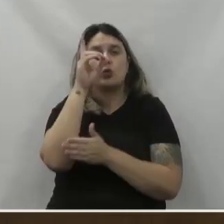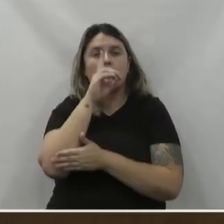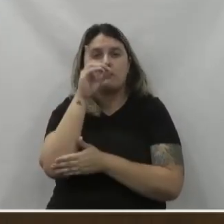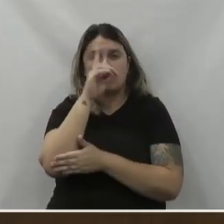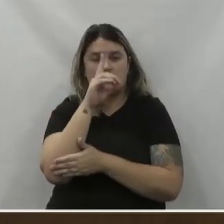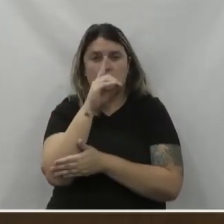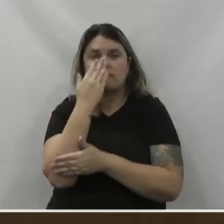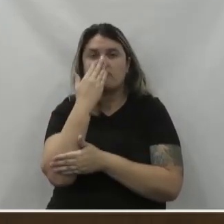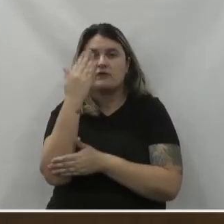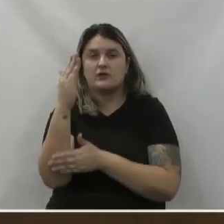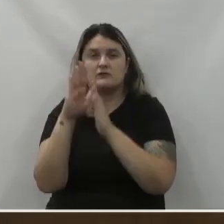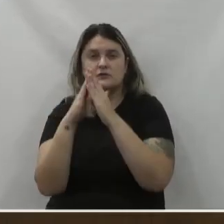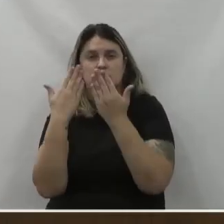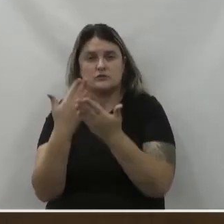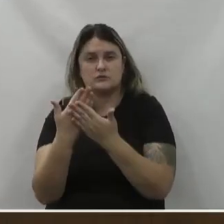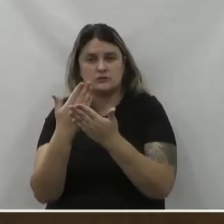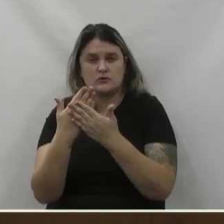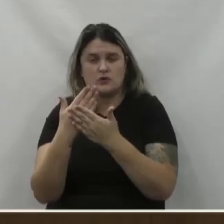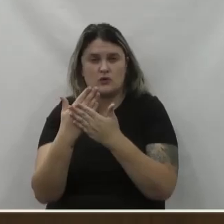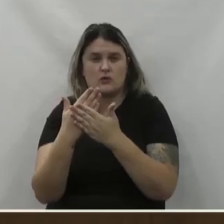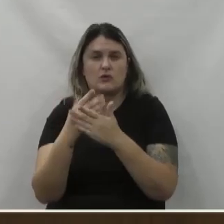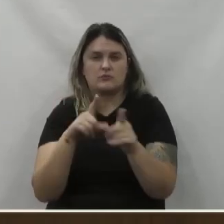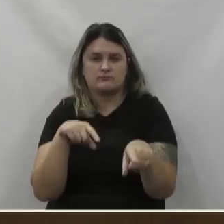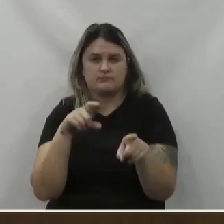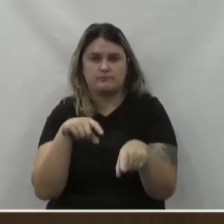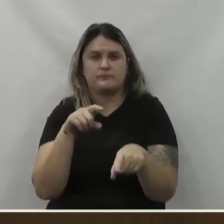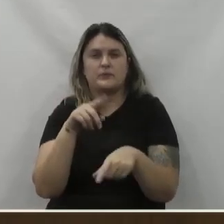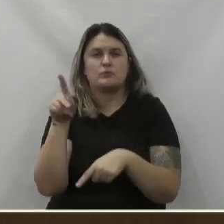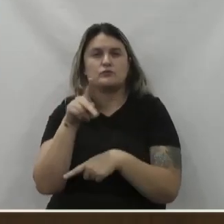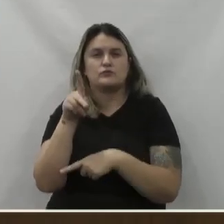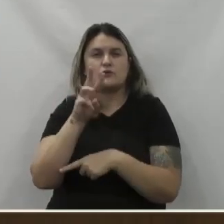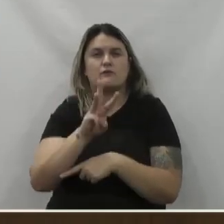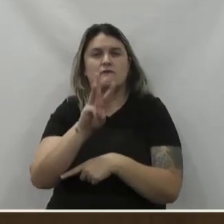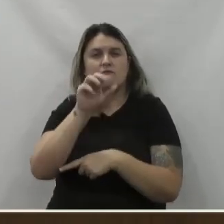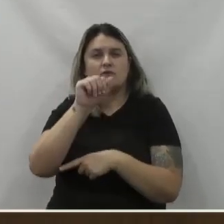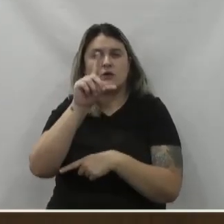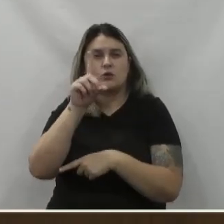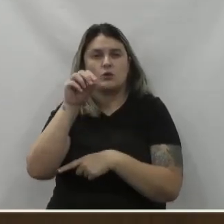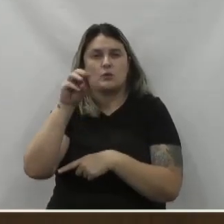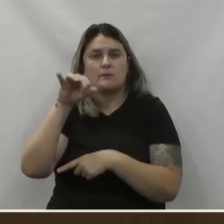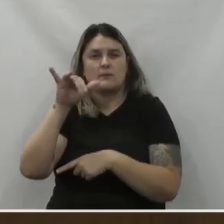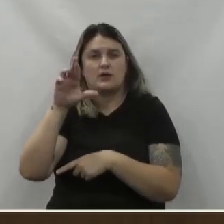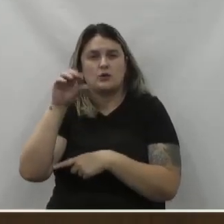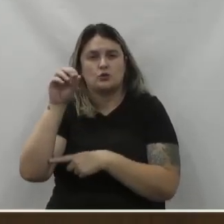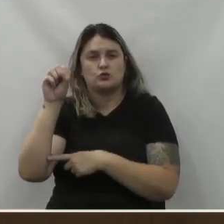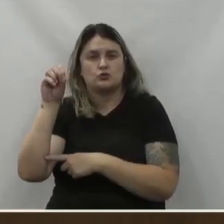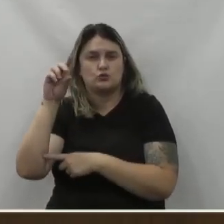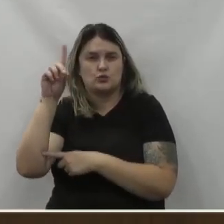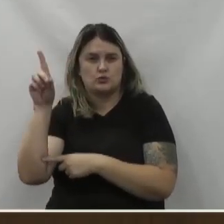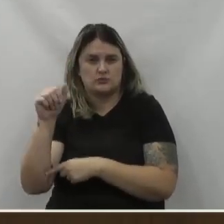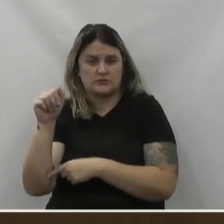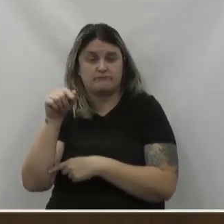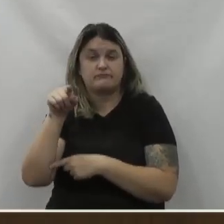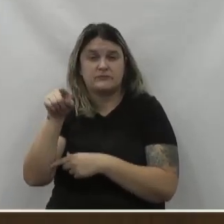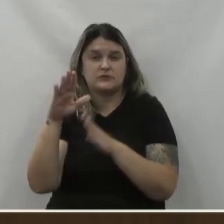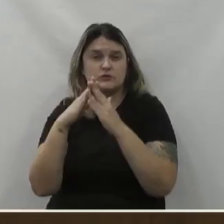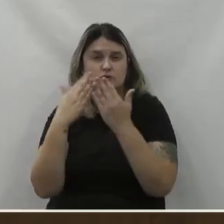em frente à Escola Municipal do Campo Professor Valdomiro Antônio de Souza. Justificativa. A referida